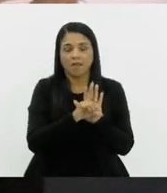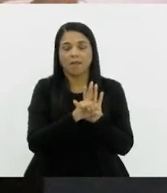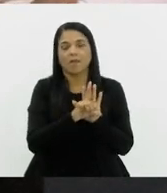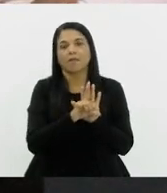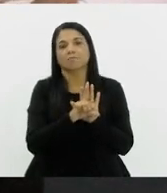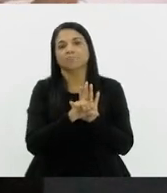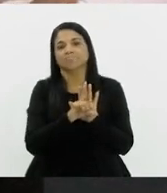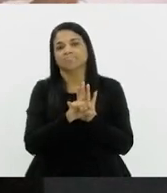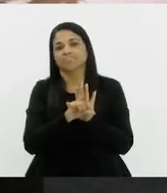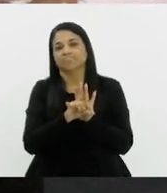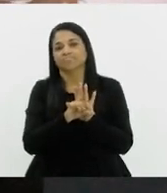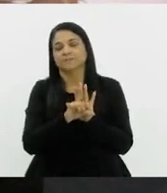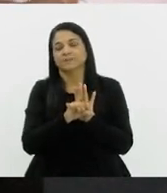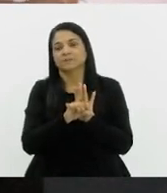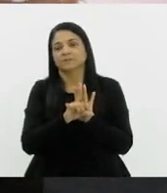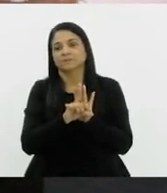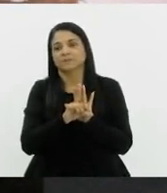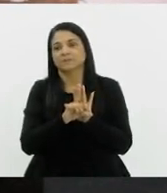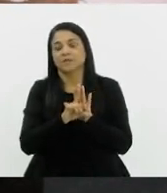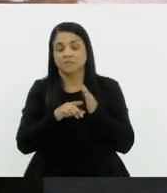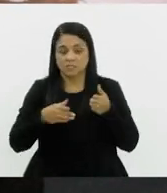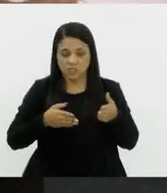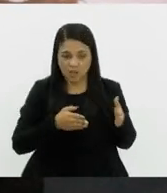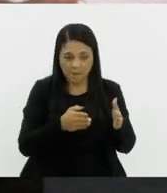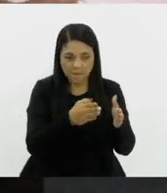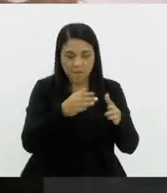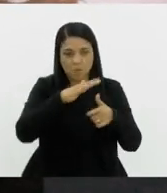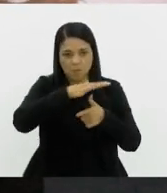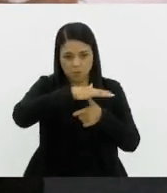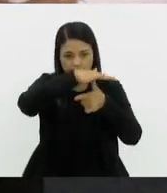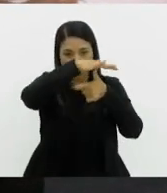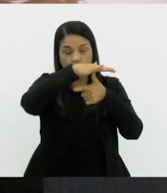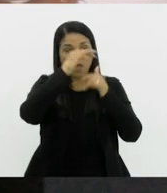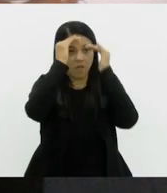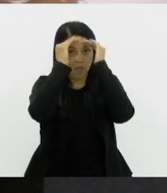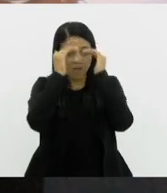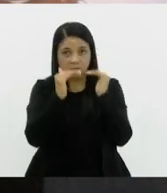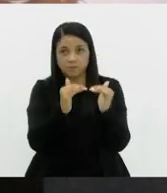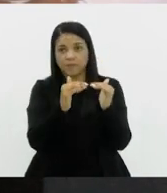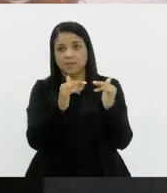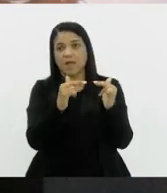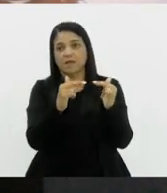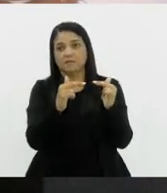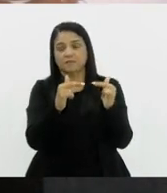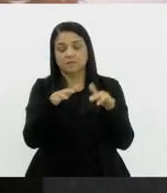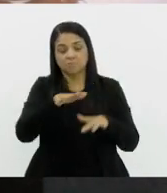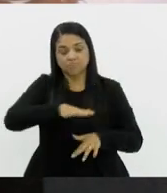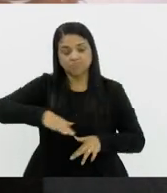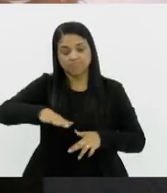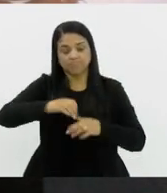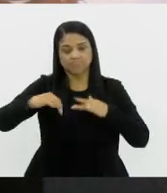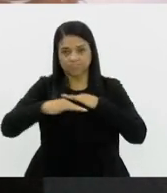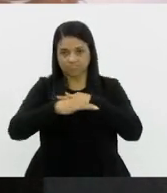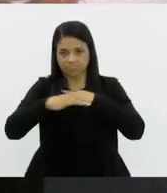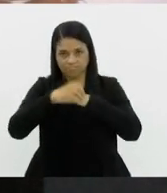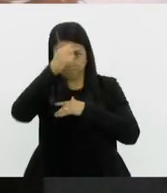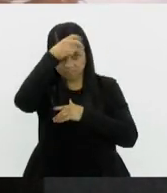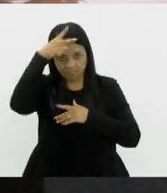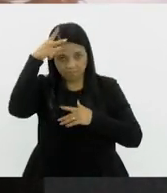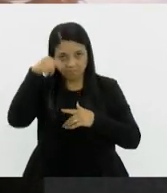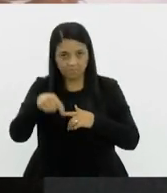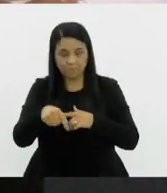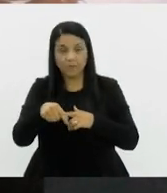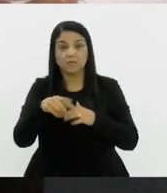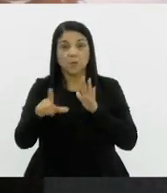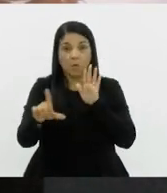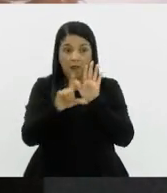alguma forma, essas rotas também respeitassem o zoneamento municipal. Porque você tem uma